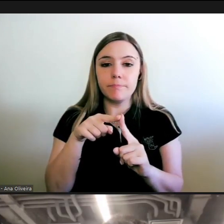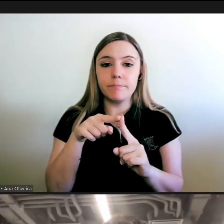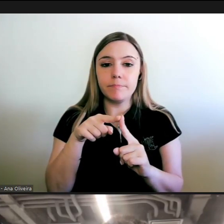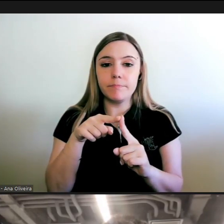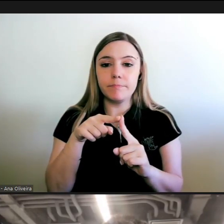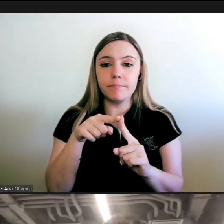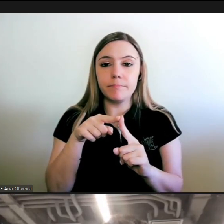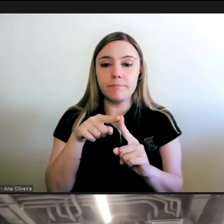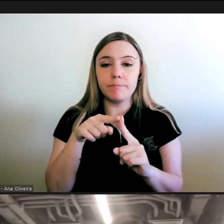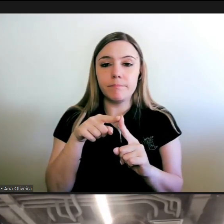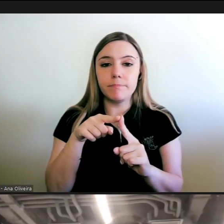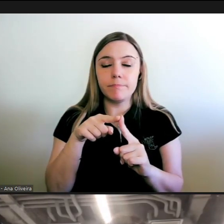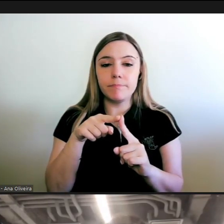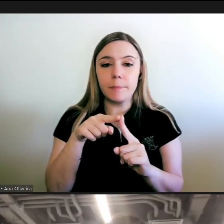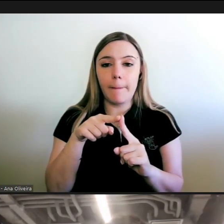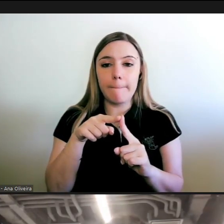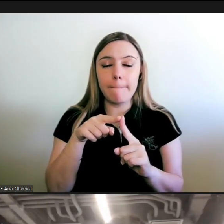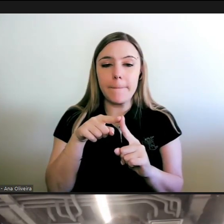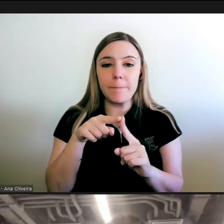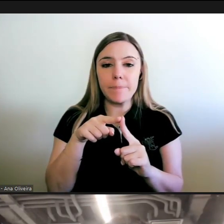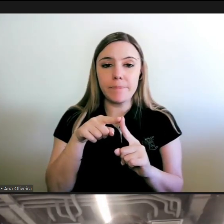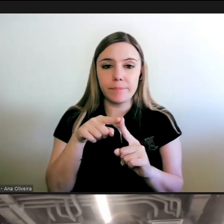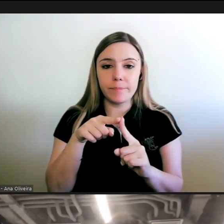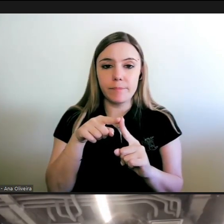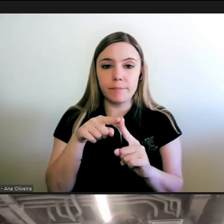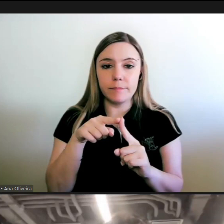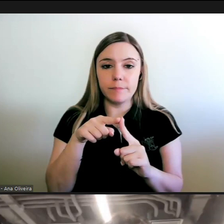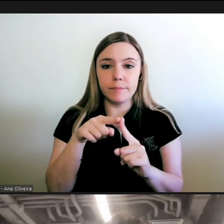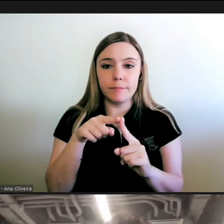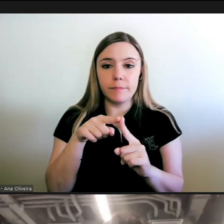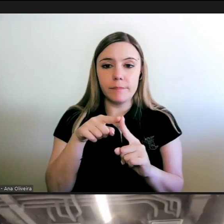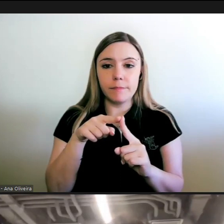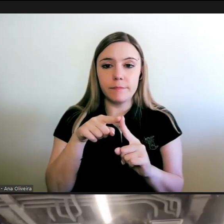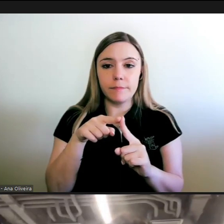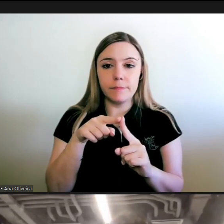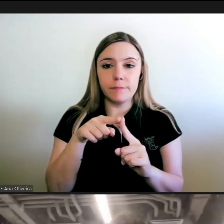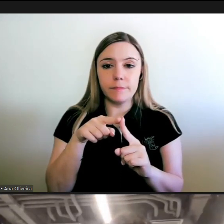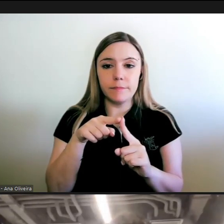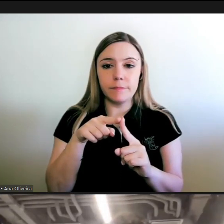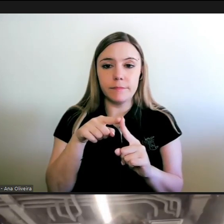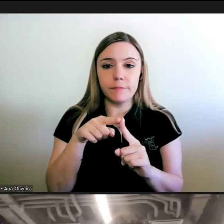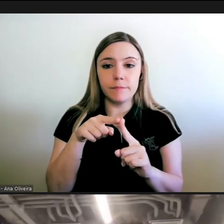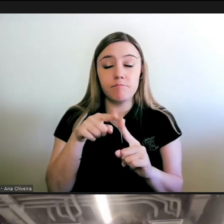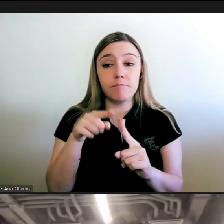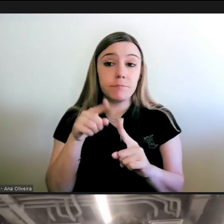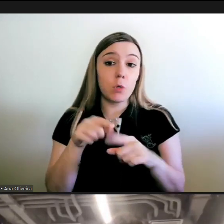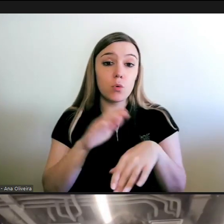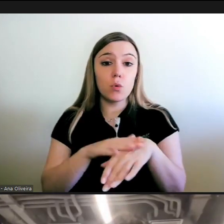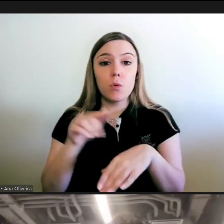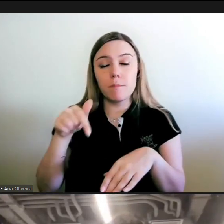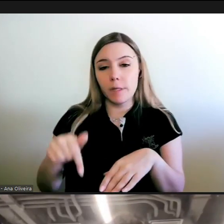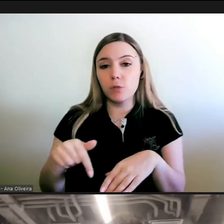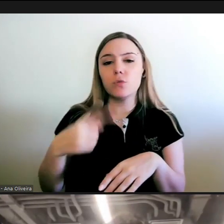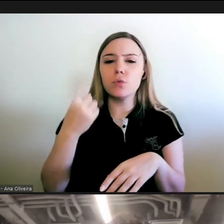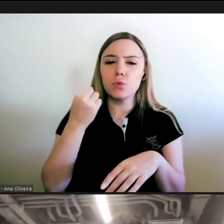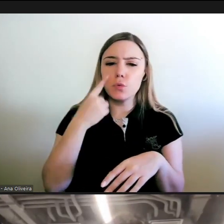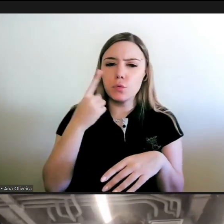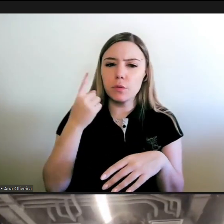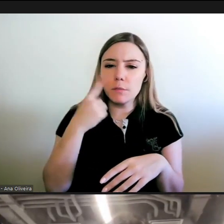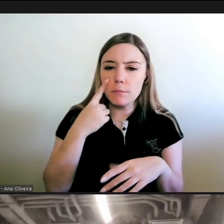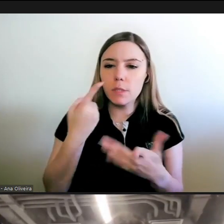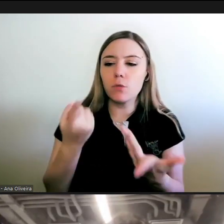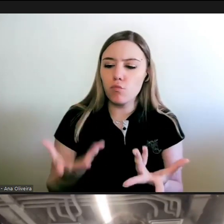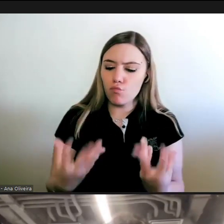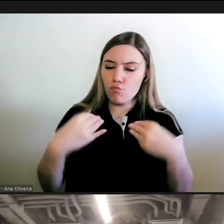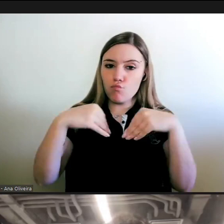dar-lhes um espaço para adquirirem saberes e conhecimentos que as possam